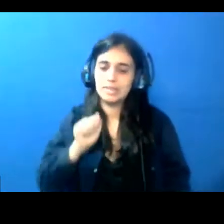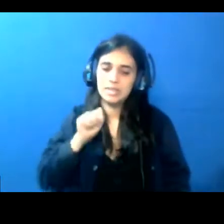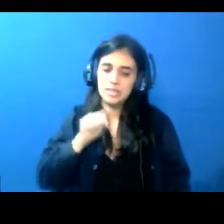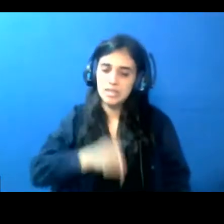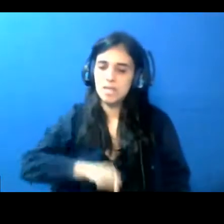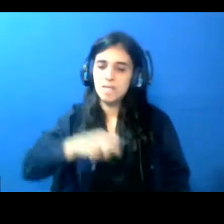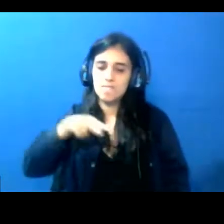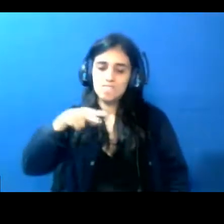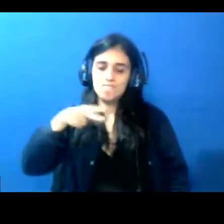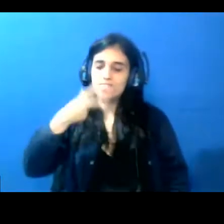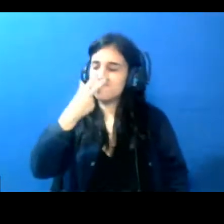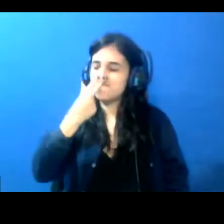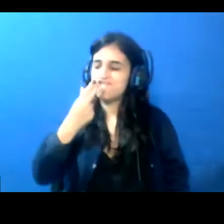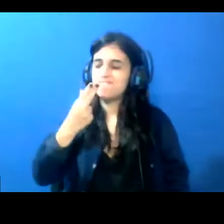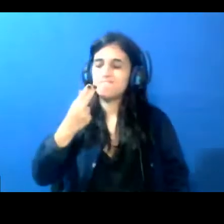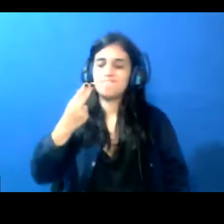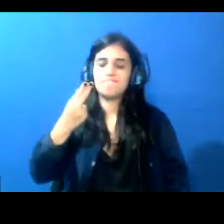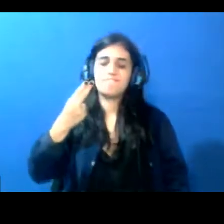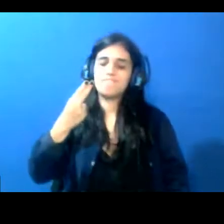violentamente,